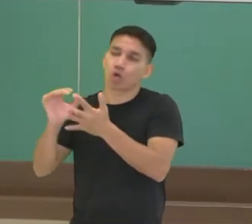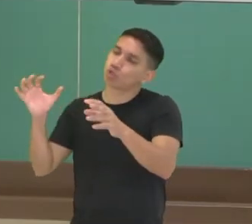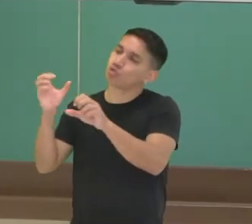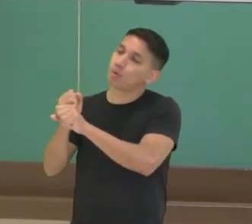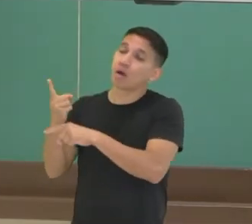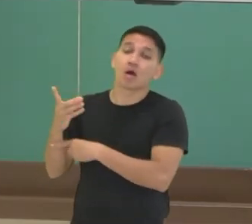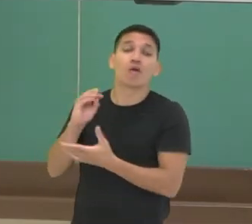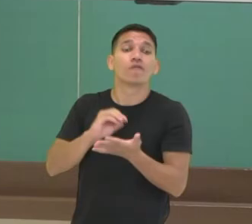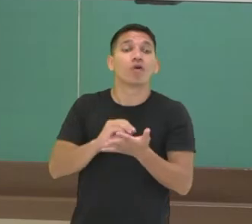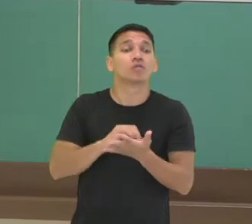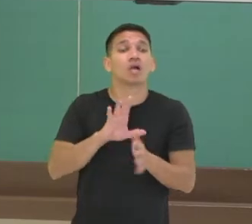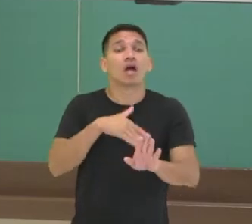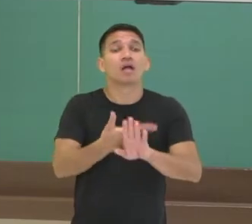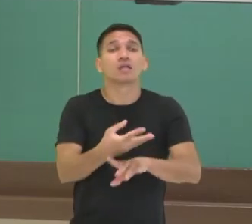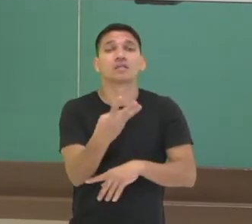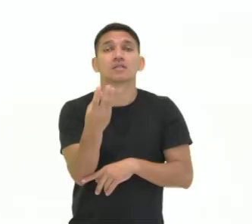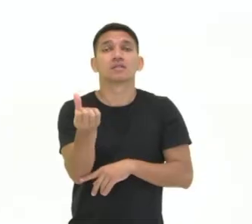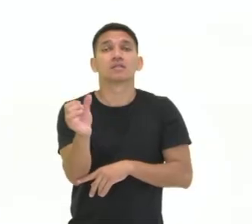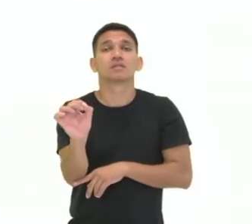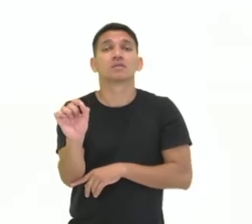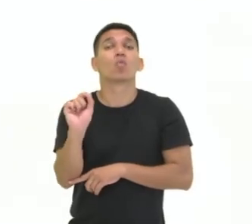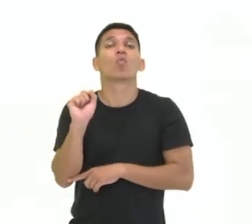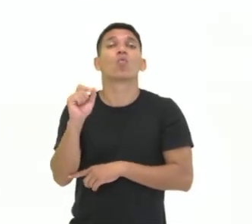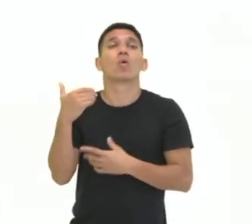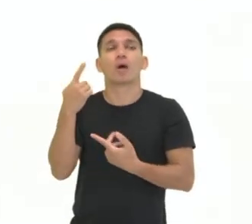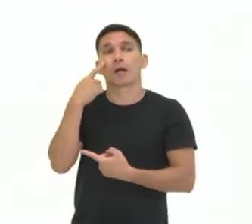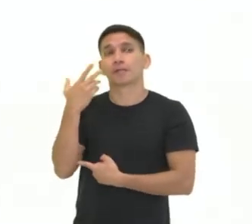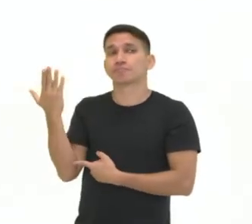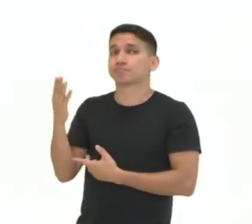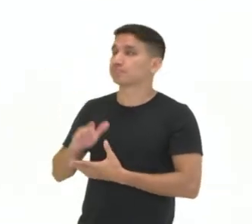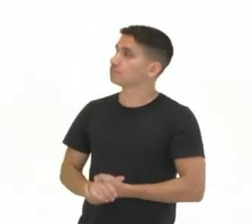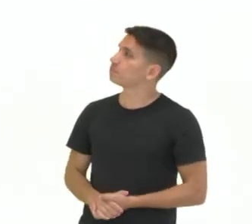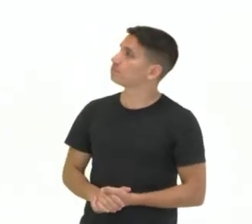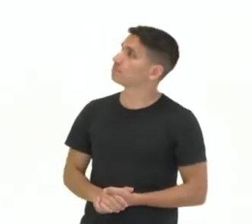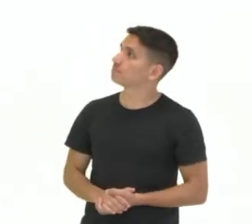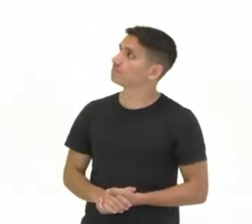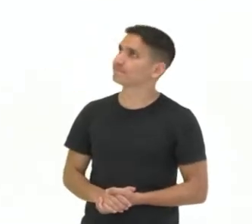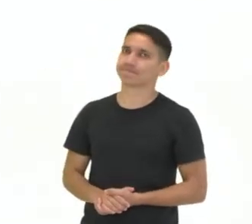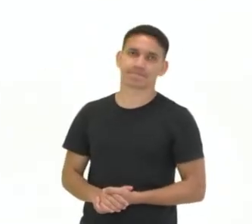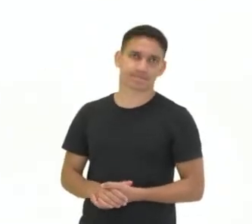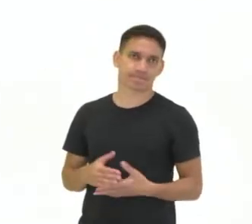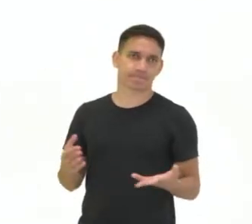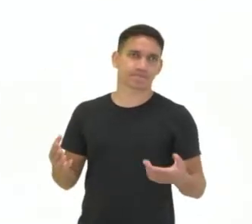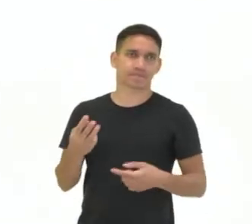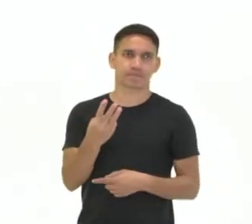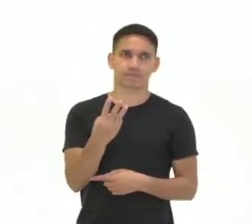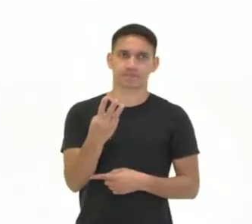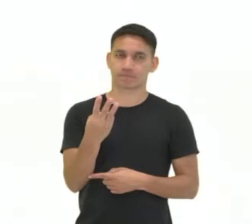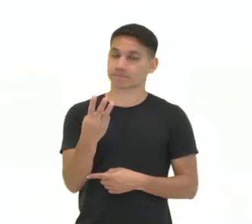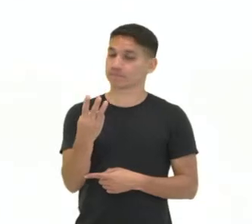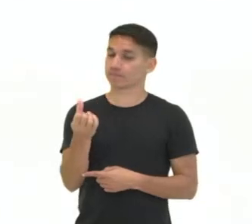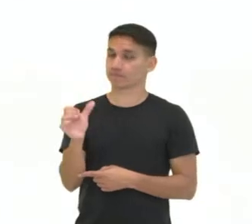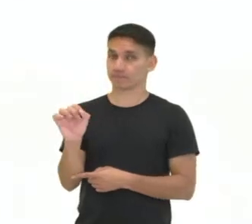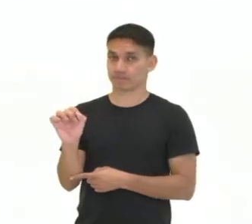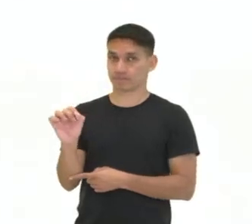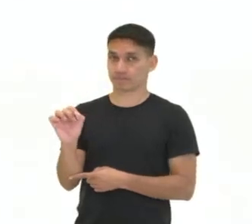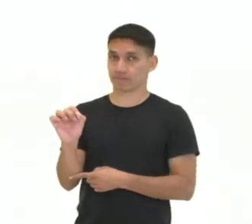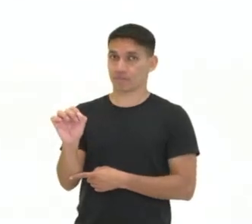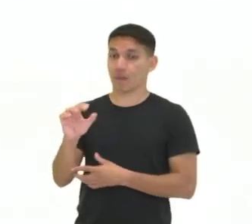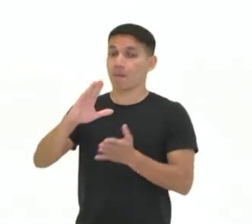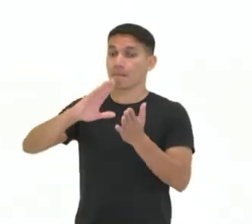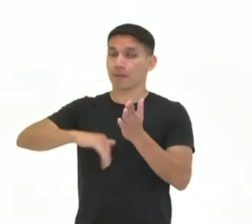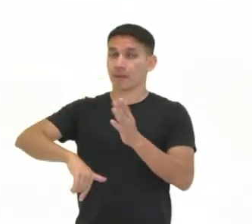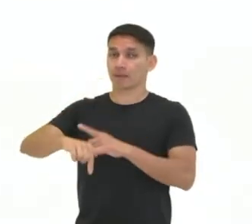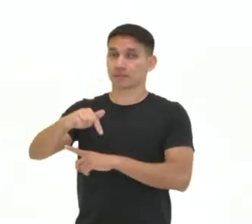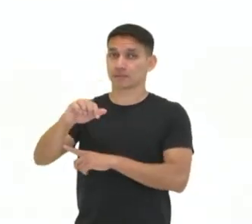que falta para 360. Confere comigo. Olha lá, 360 menos 78,